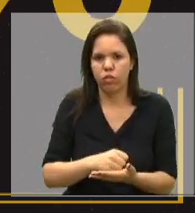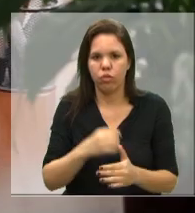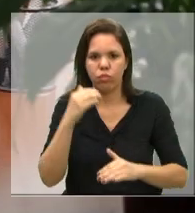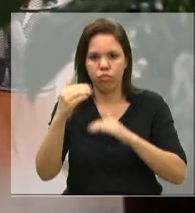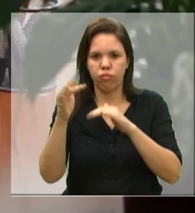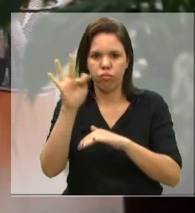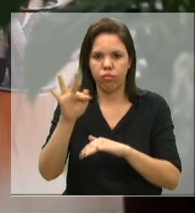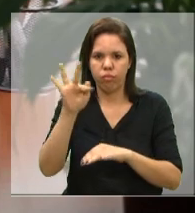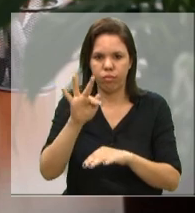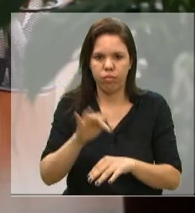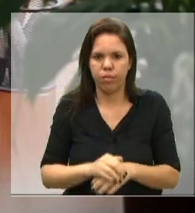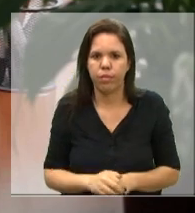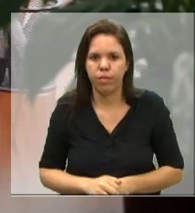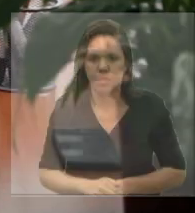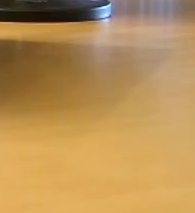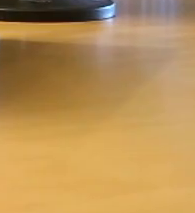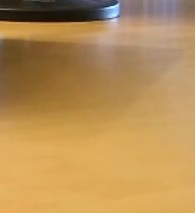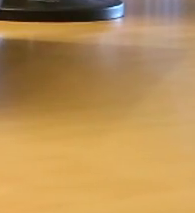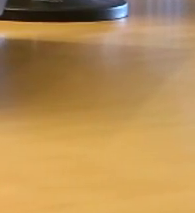superior.